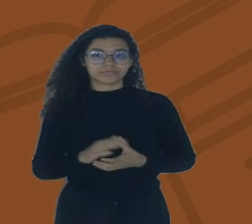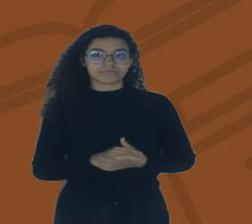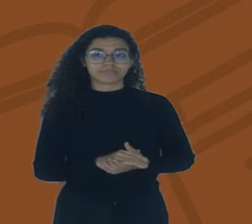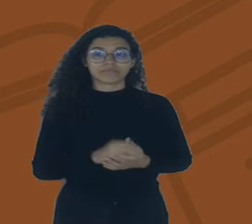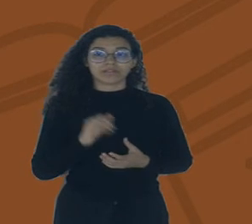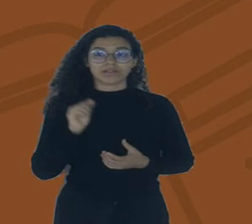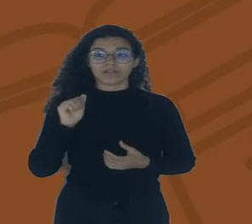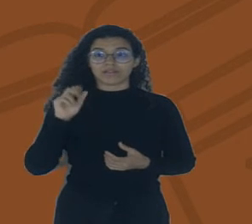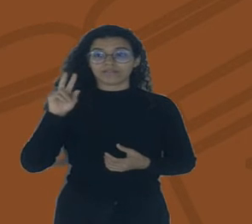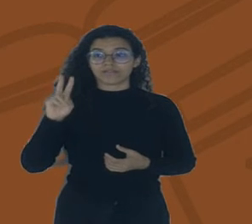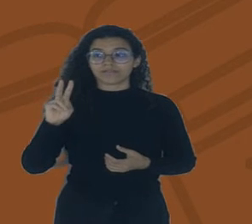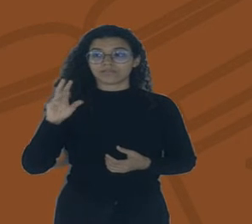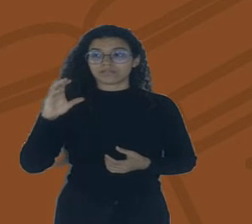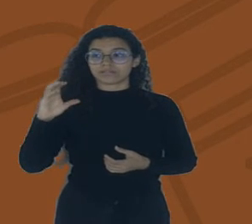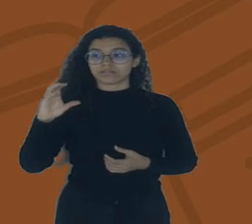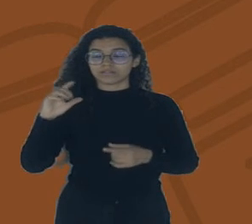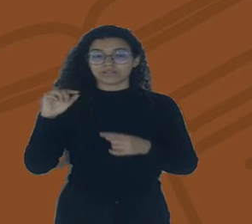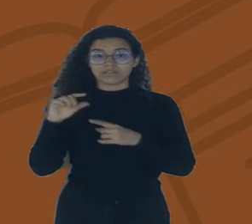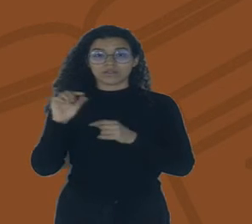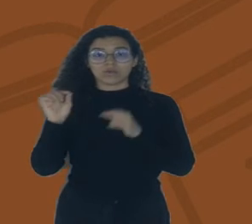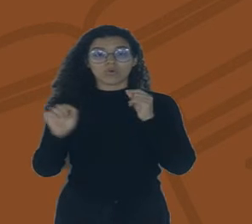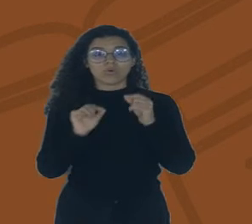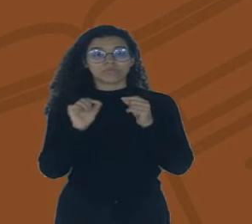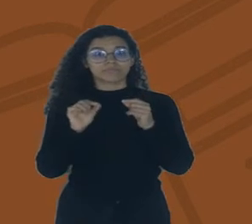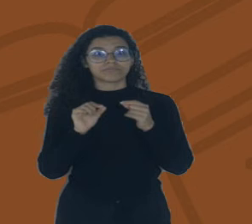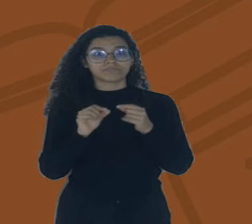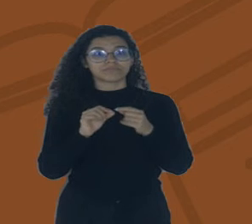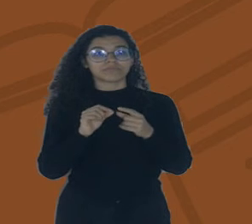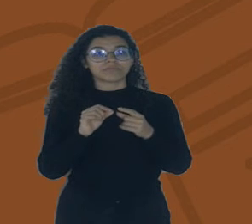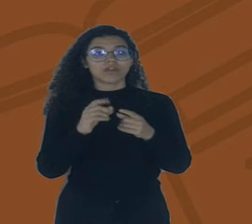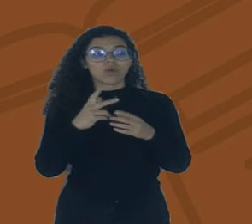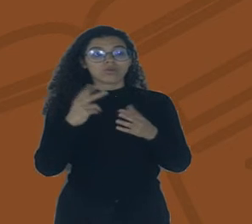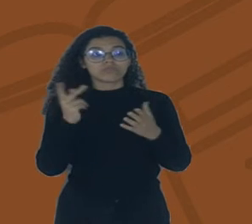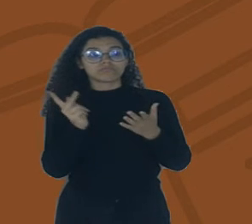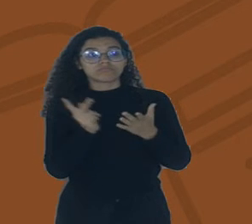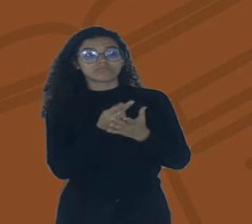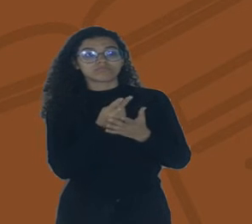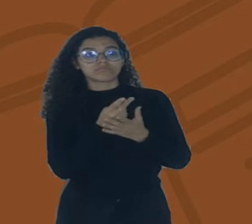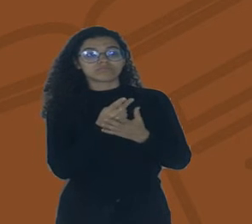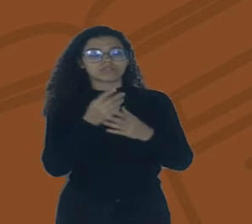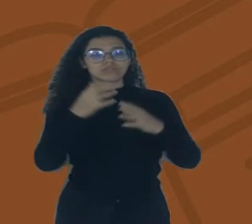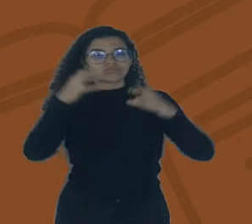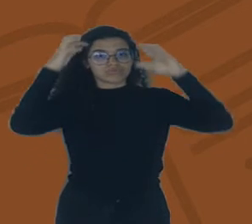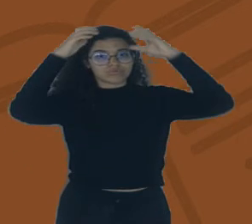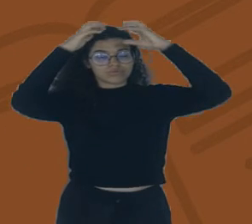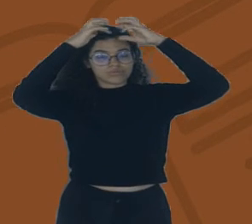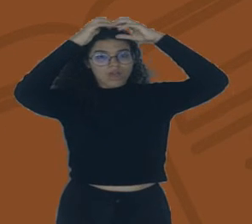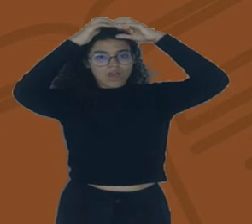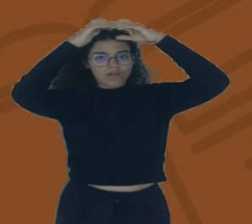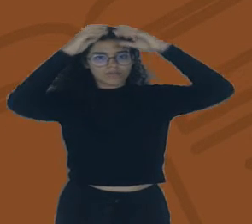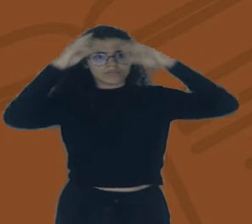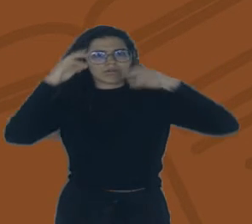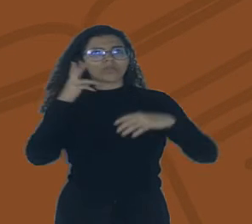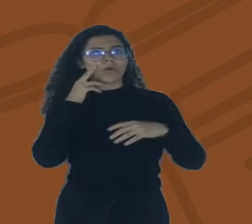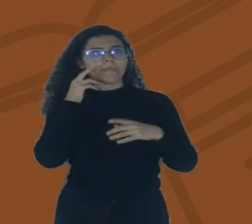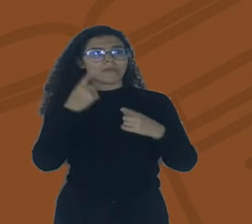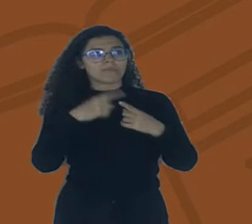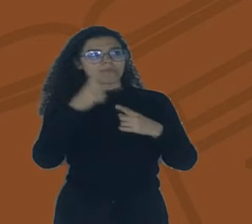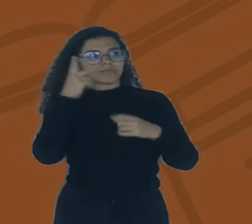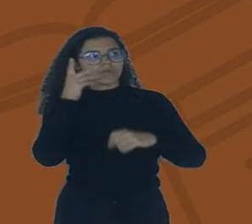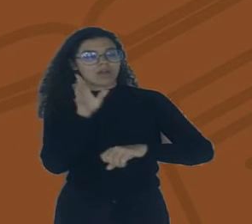AVC, significa acidente vascular cerebral. Tão comum no nosso dia a dia, devido à questão de diabetes,